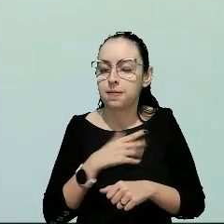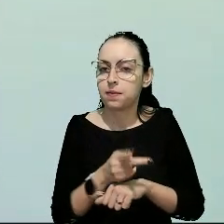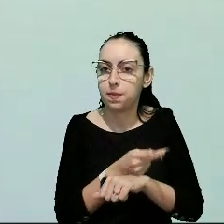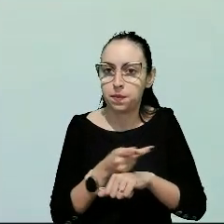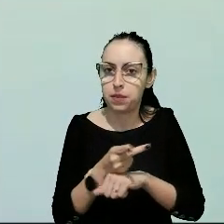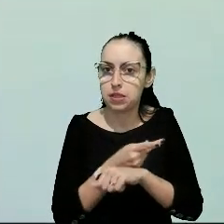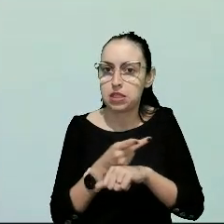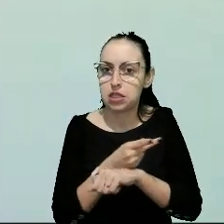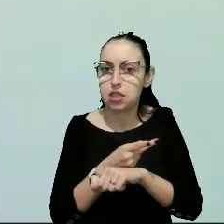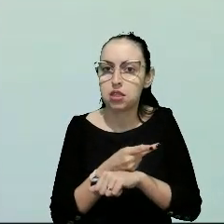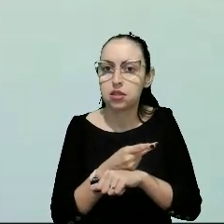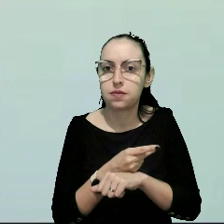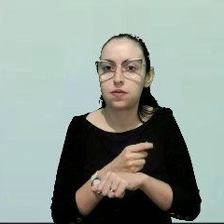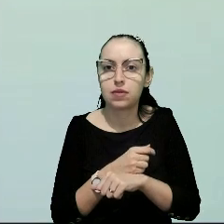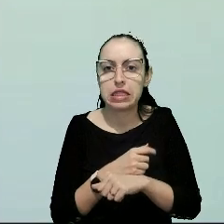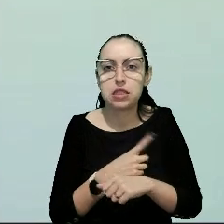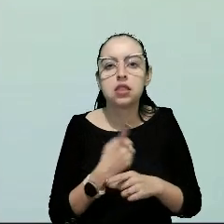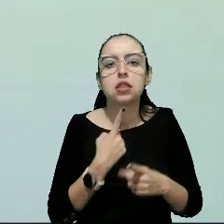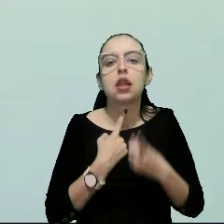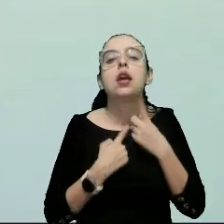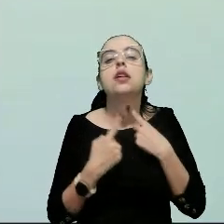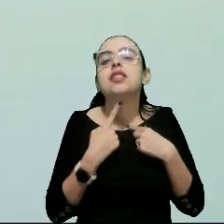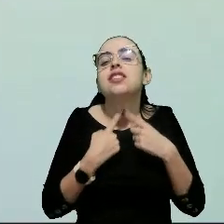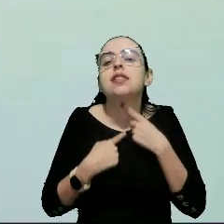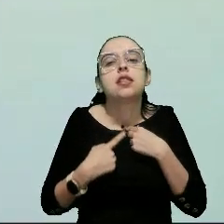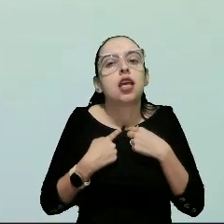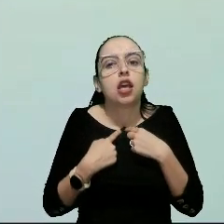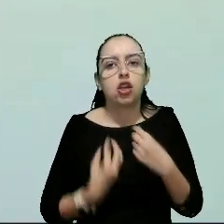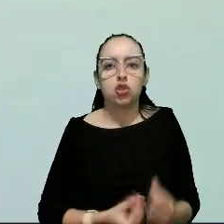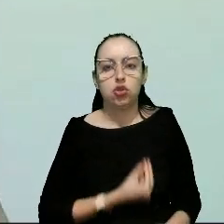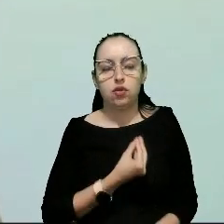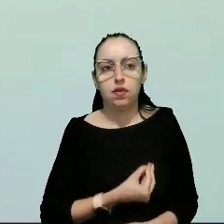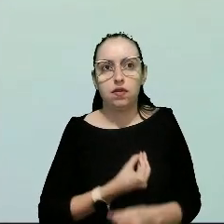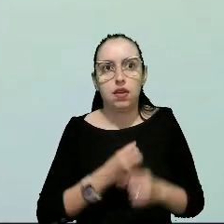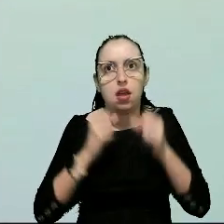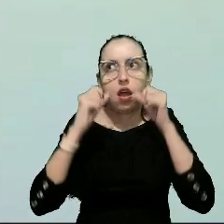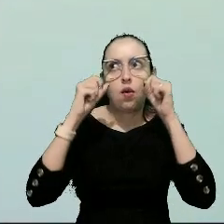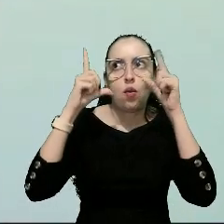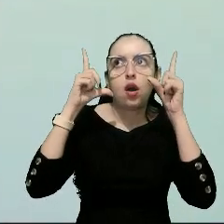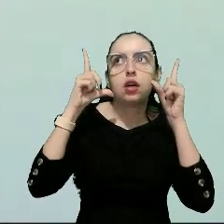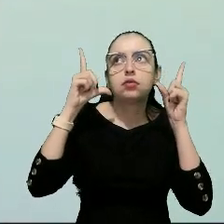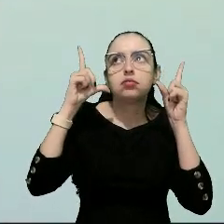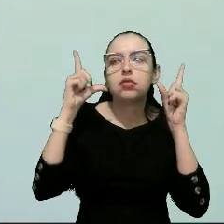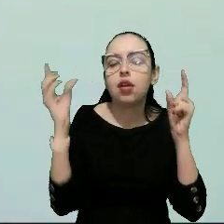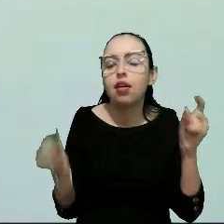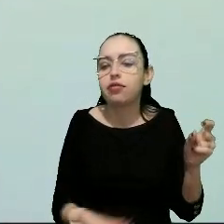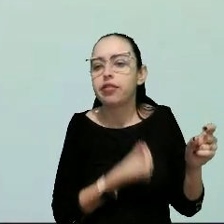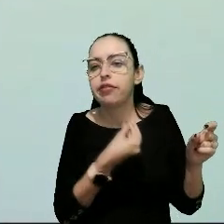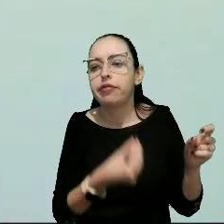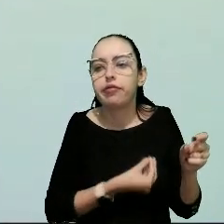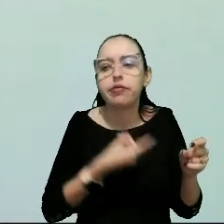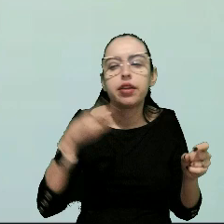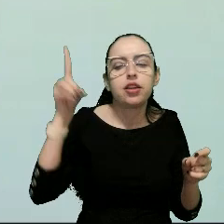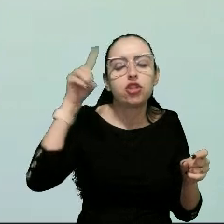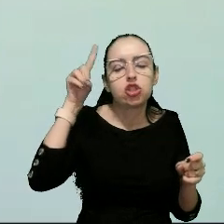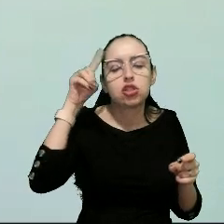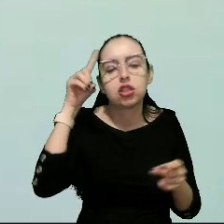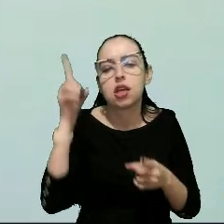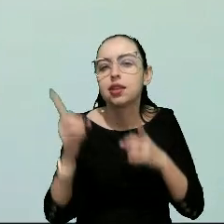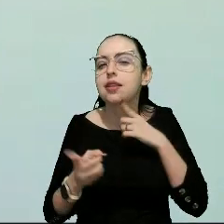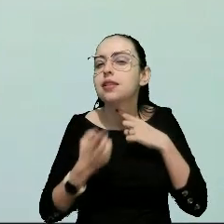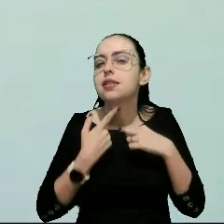minha pesquisa, isso é que dá tesão em viver, em acordar, em viver cada